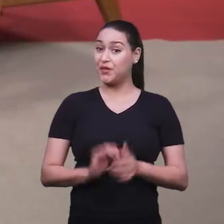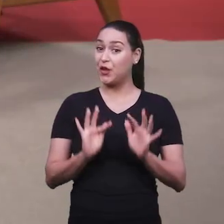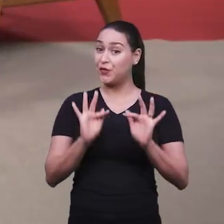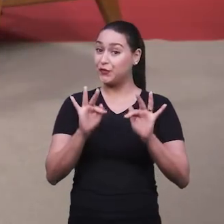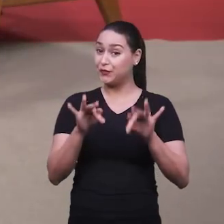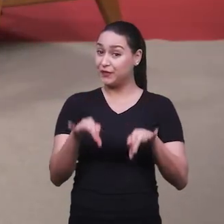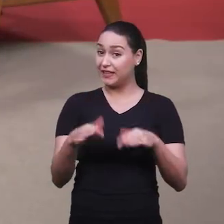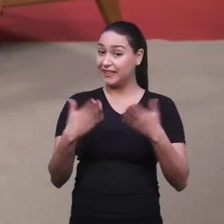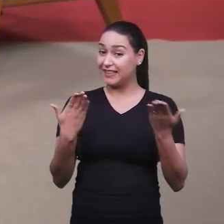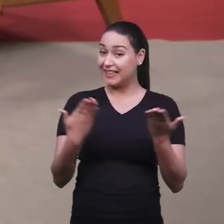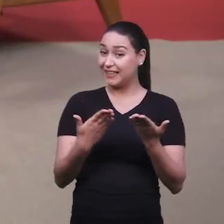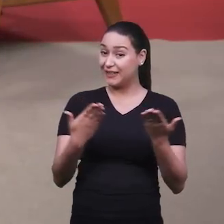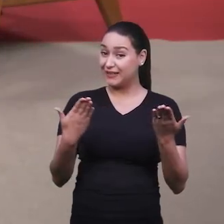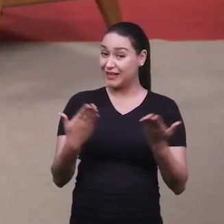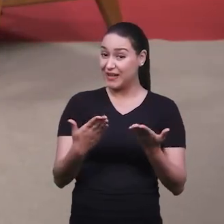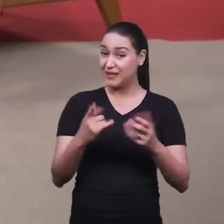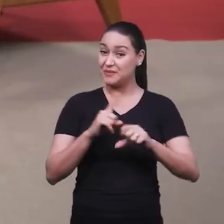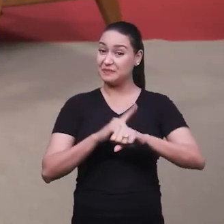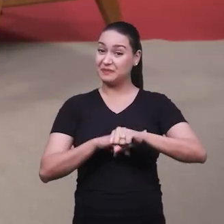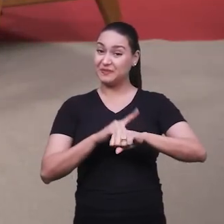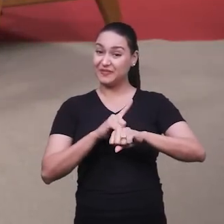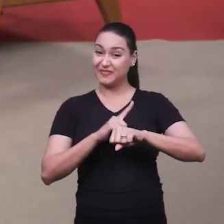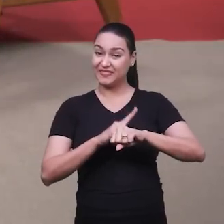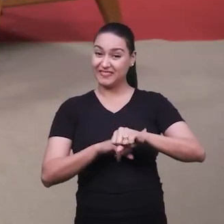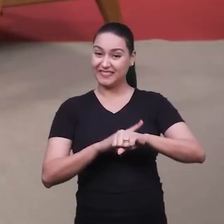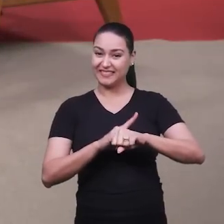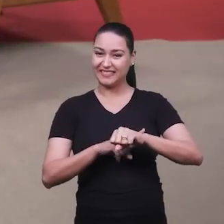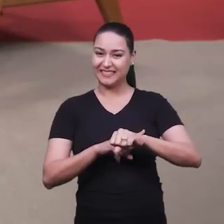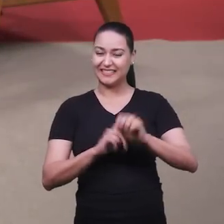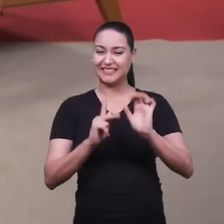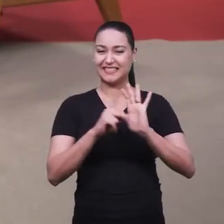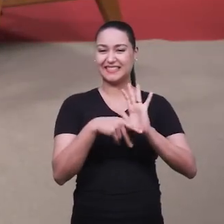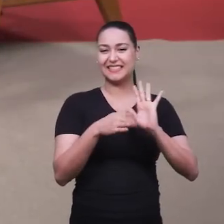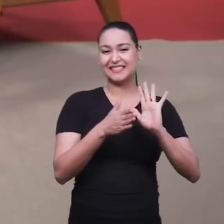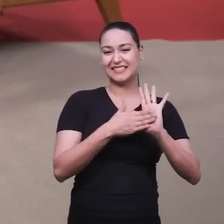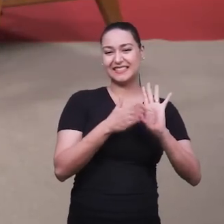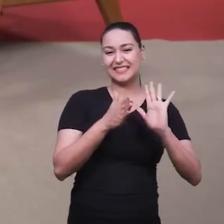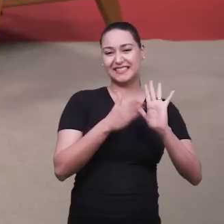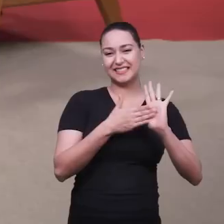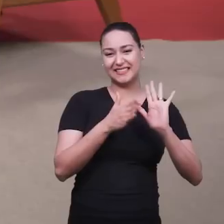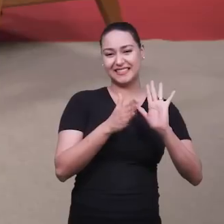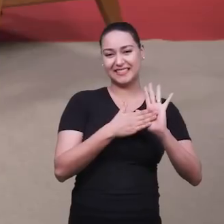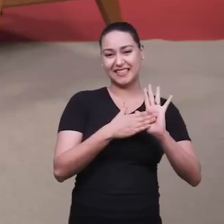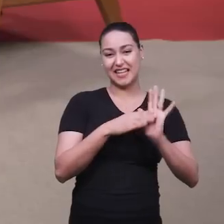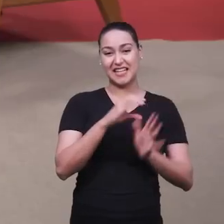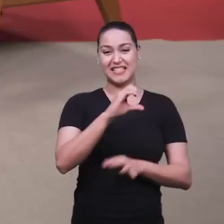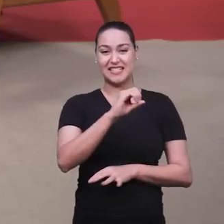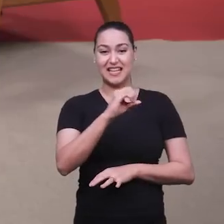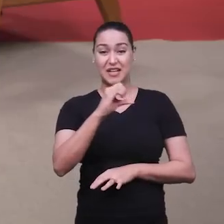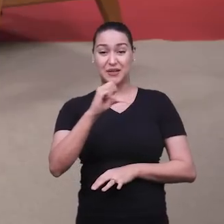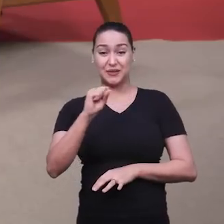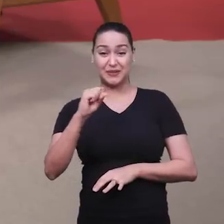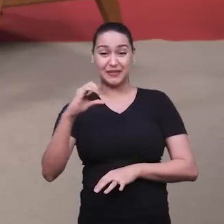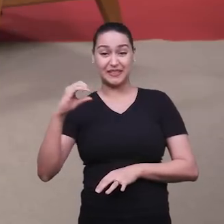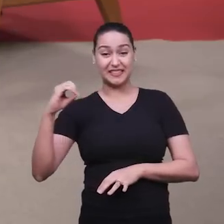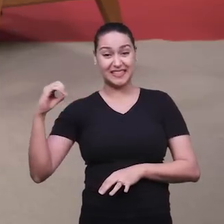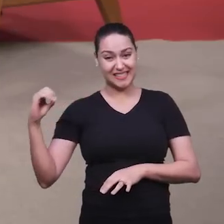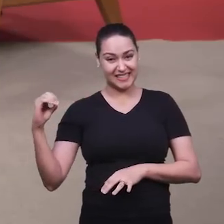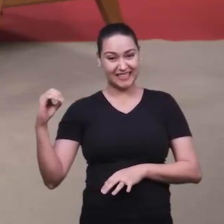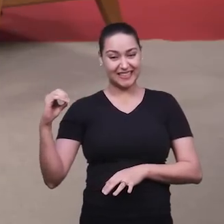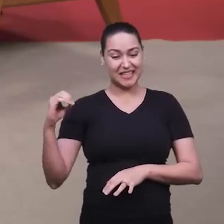Estamos chegando ao final do programa e agora é a hora onde nós falamos daquele projeto que a gente chama de Projeto 0800, aquele